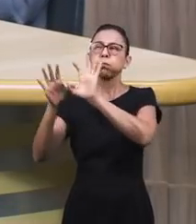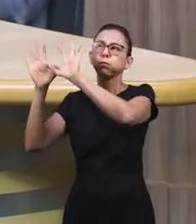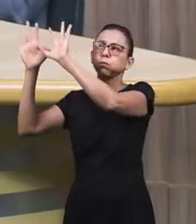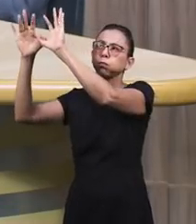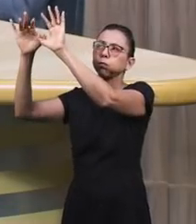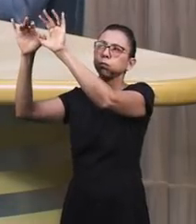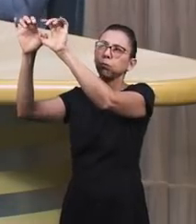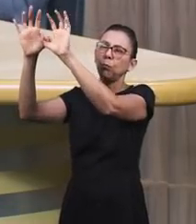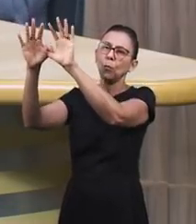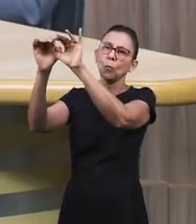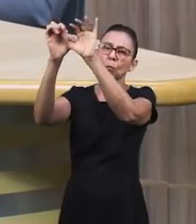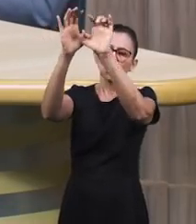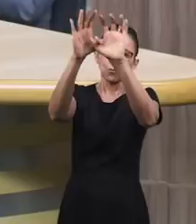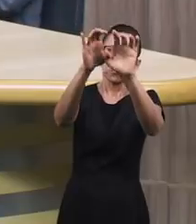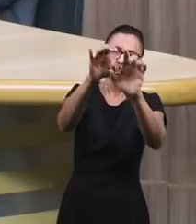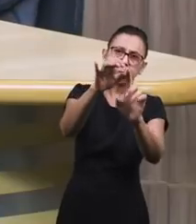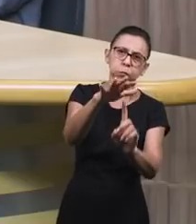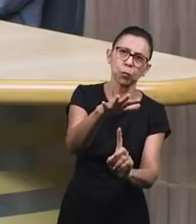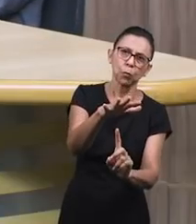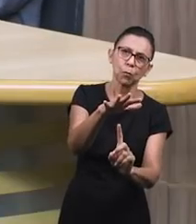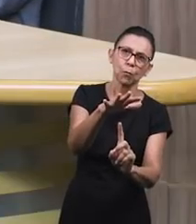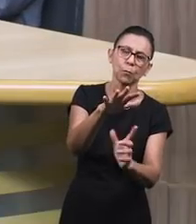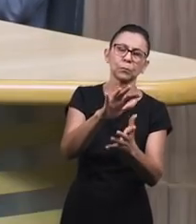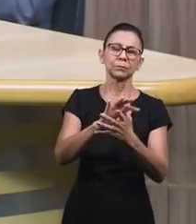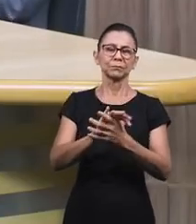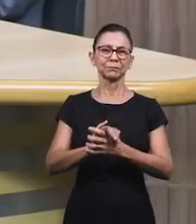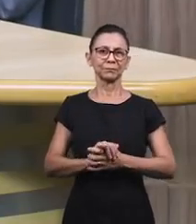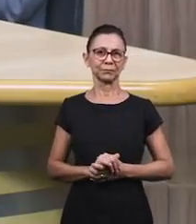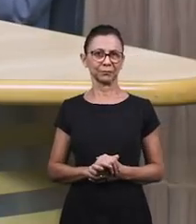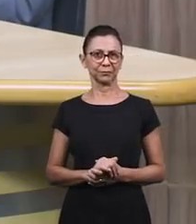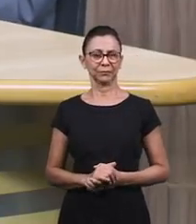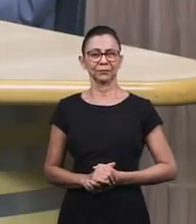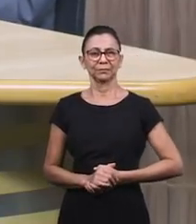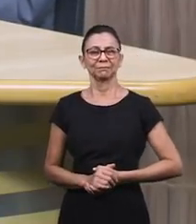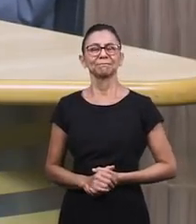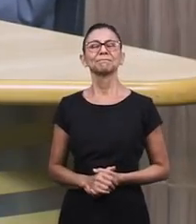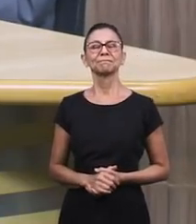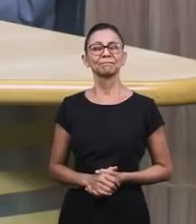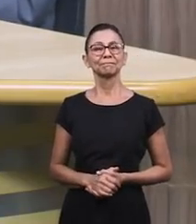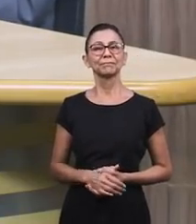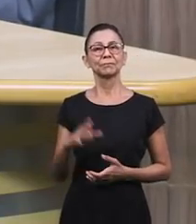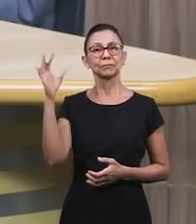Batista, mas o que identificou ele foi o Espírito Santo.